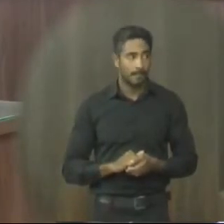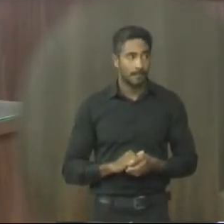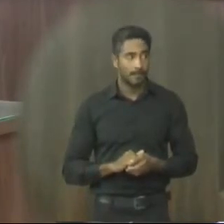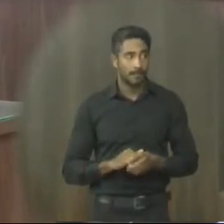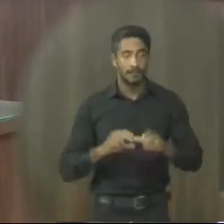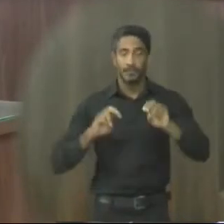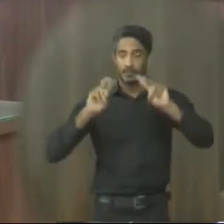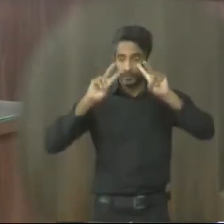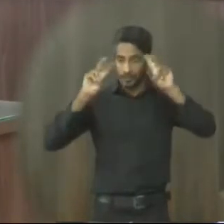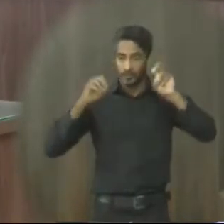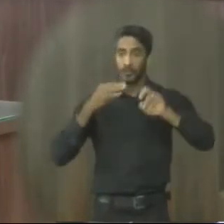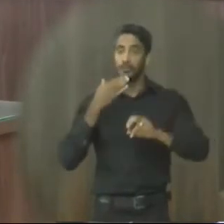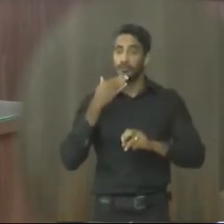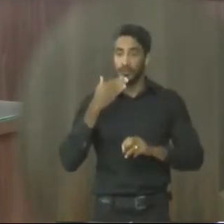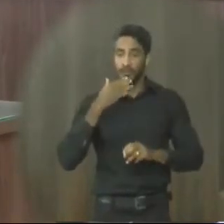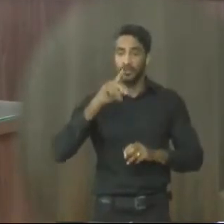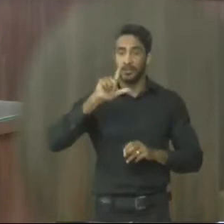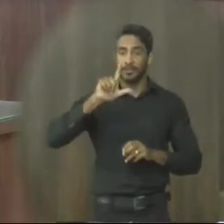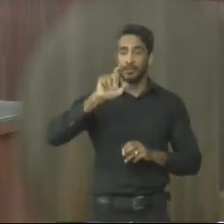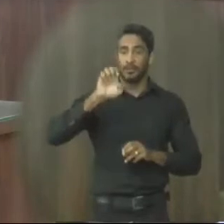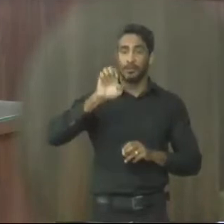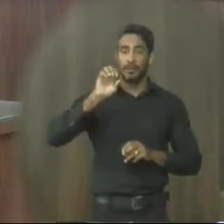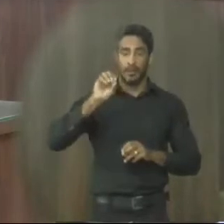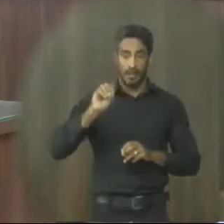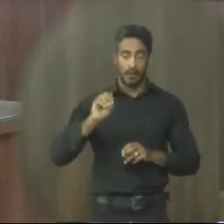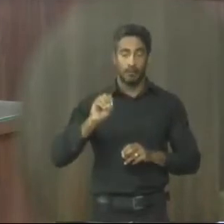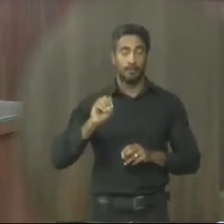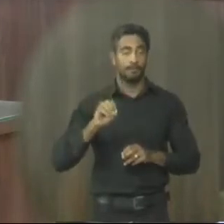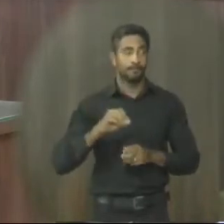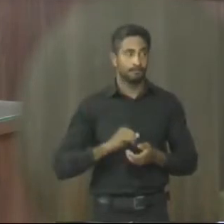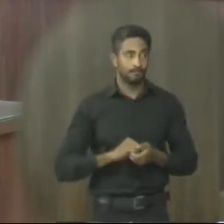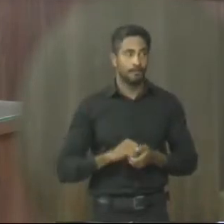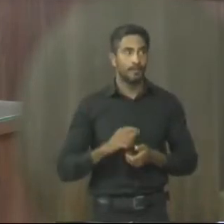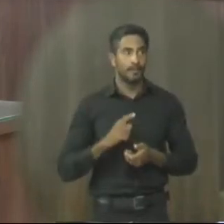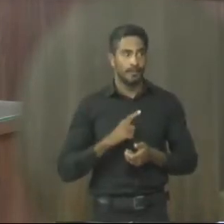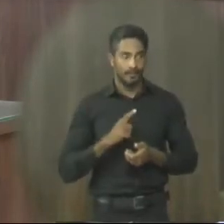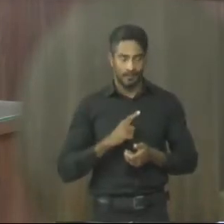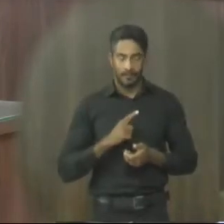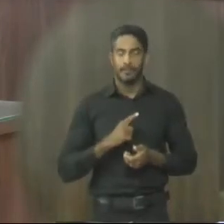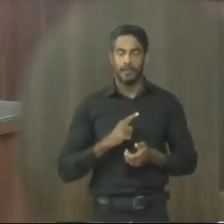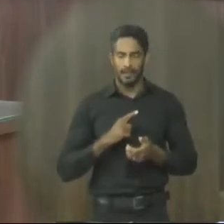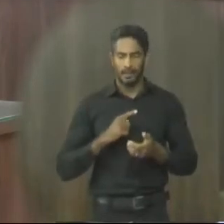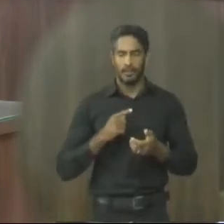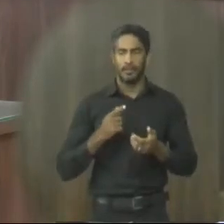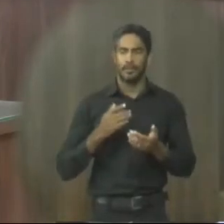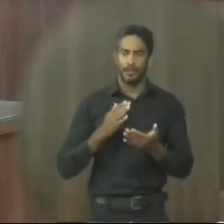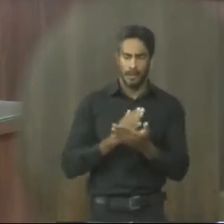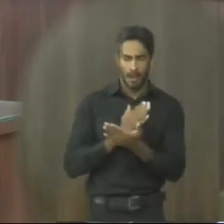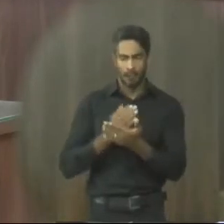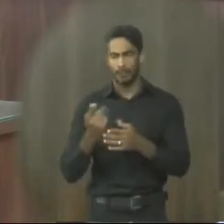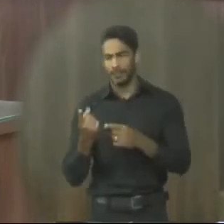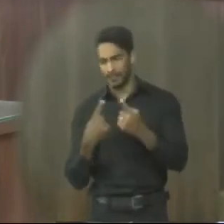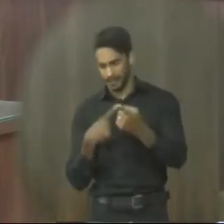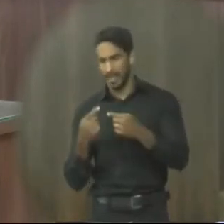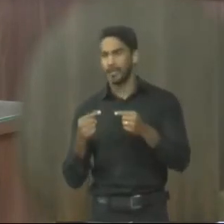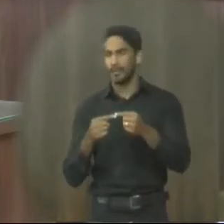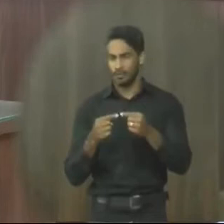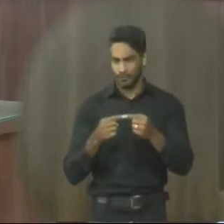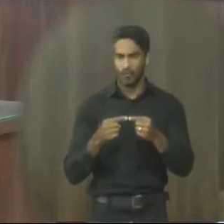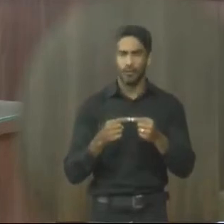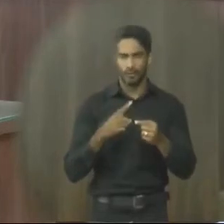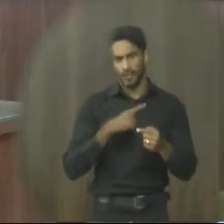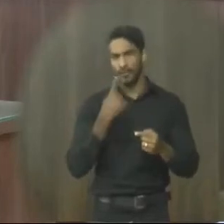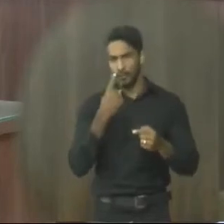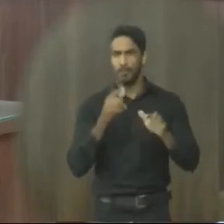Sobre os pedidos, Léo, é igual você falou, da estrada que realmente concordo com você, se tiver uma família, tem uma família,